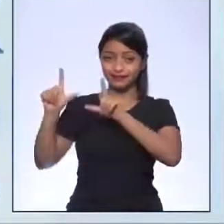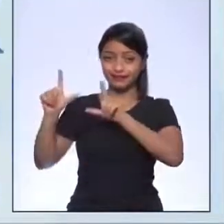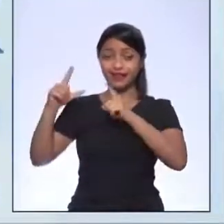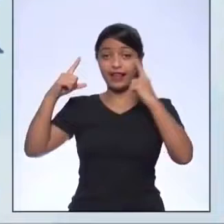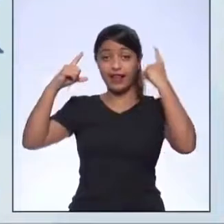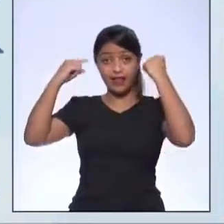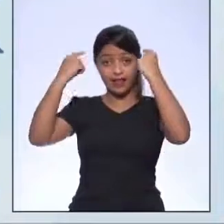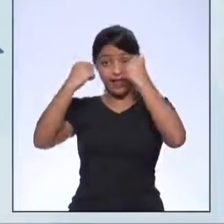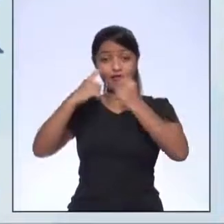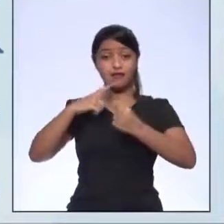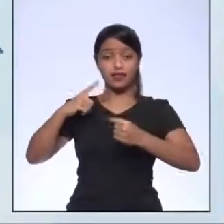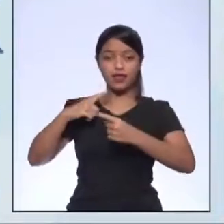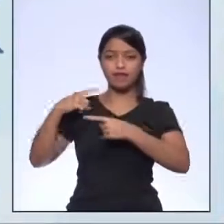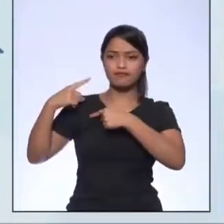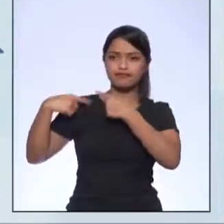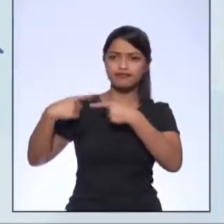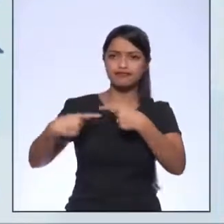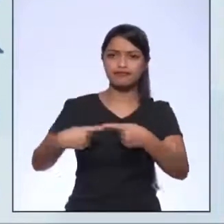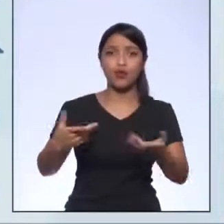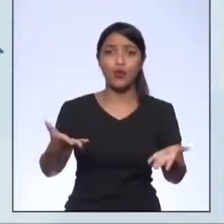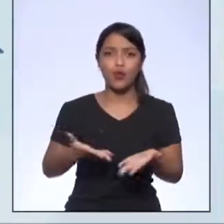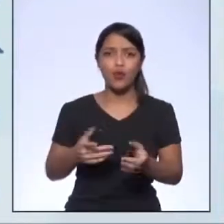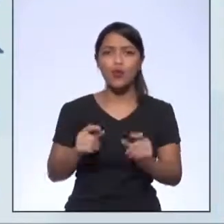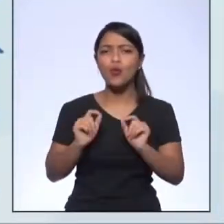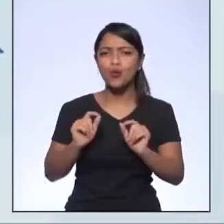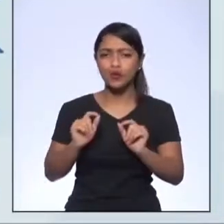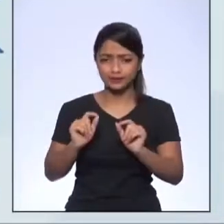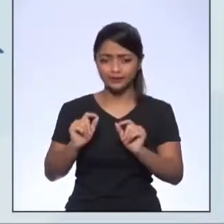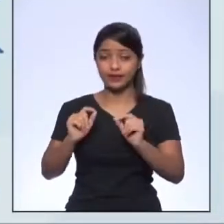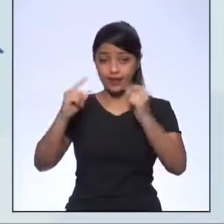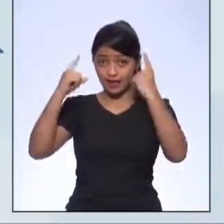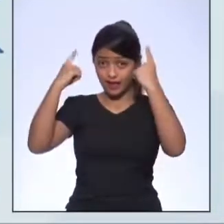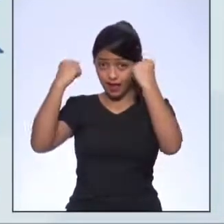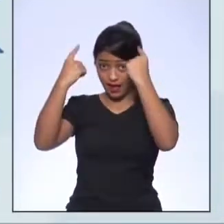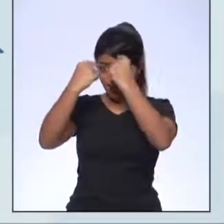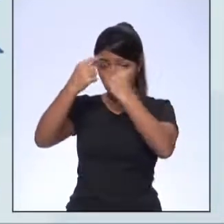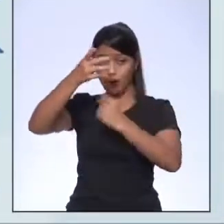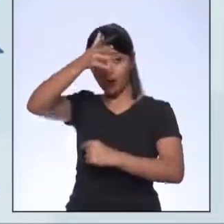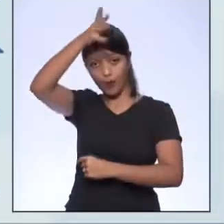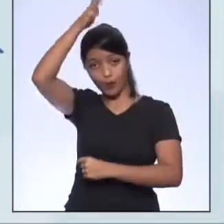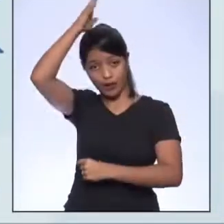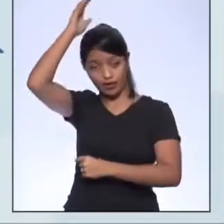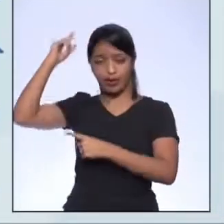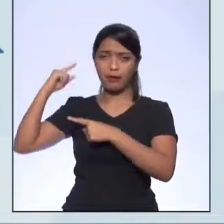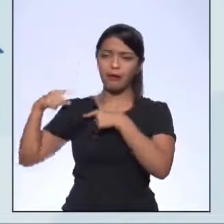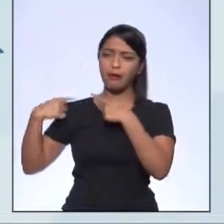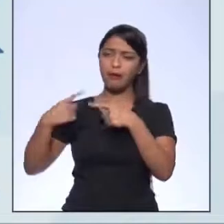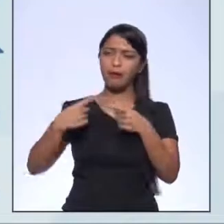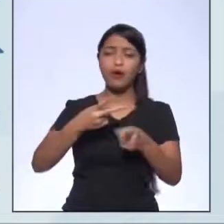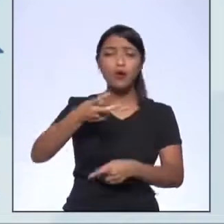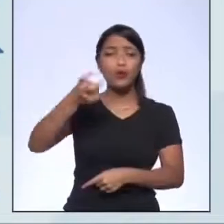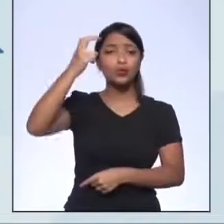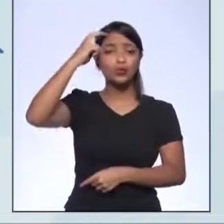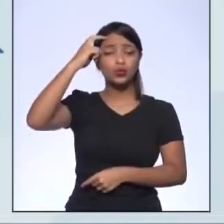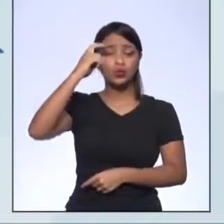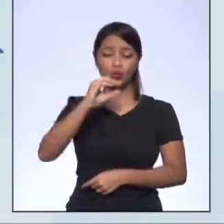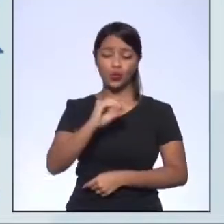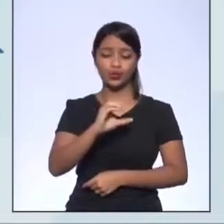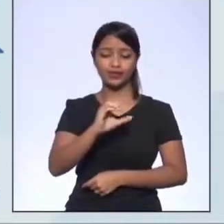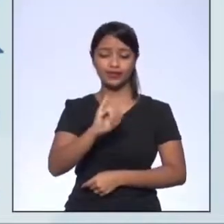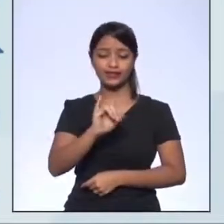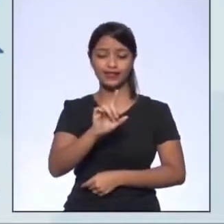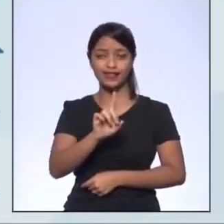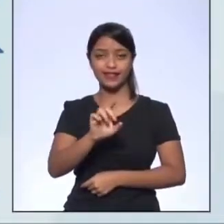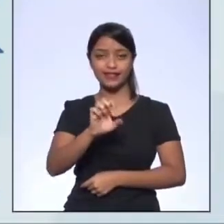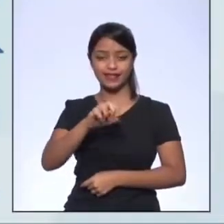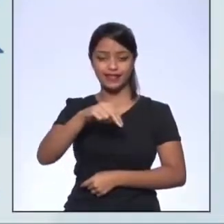atualidade. Legado grego-romano à cultura ocidental. Legado, caso algum aluno aí tenha